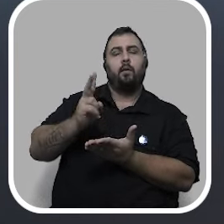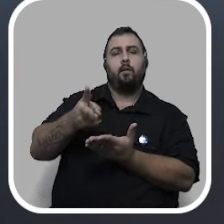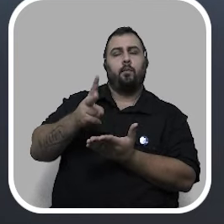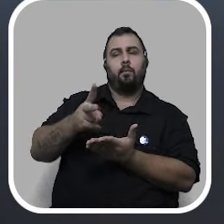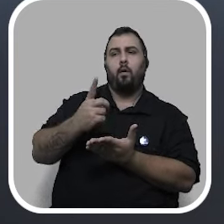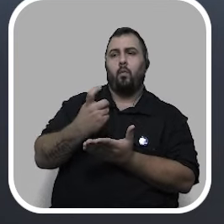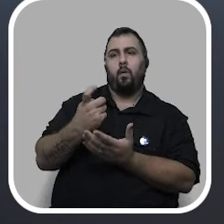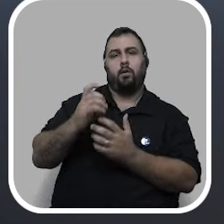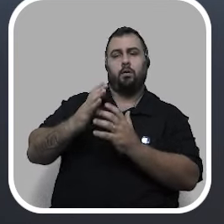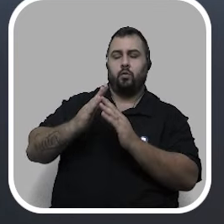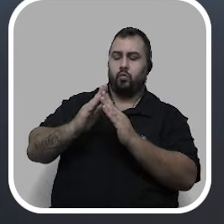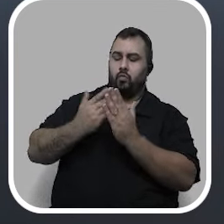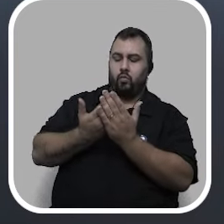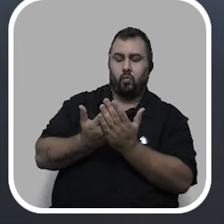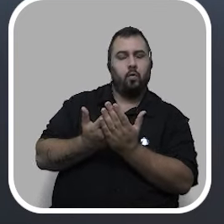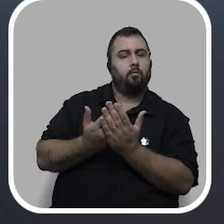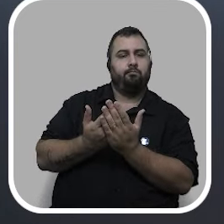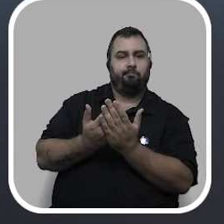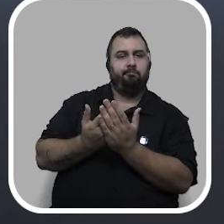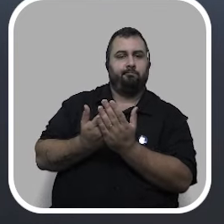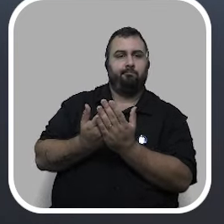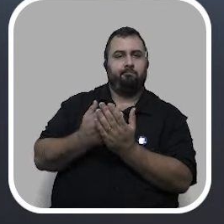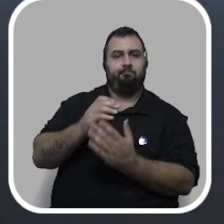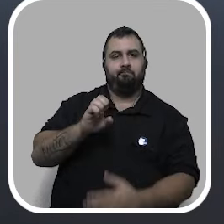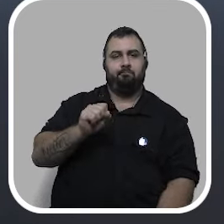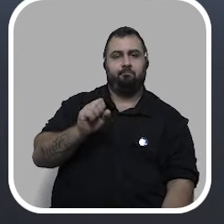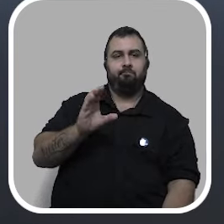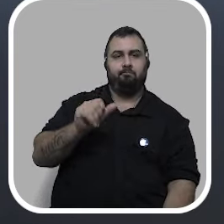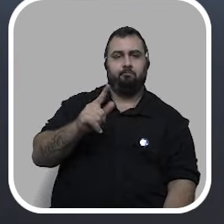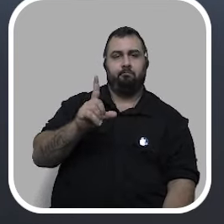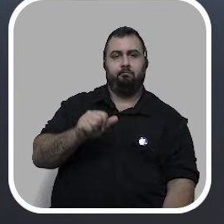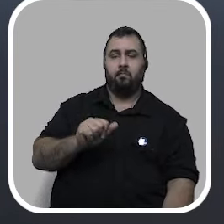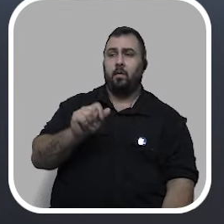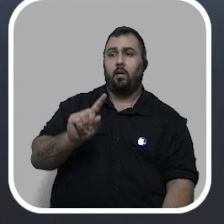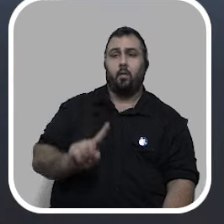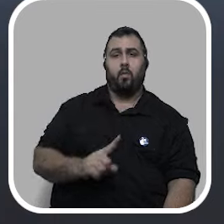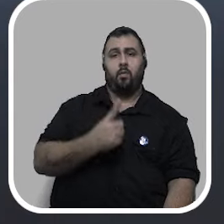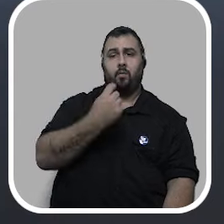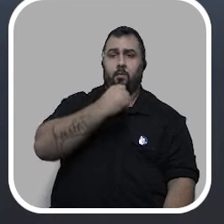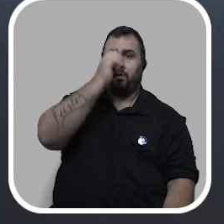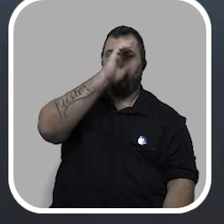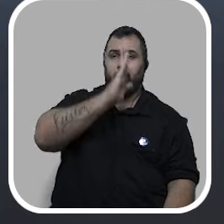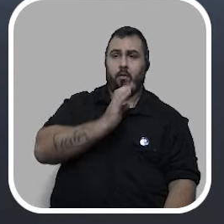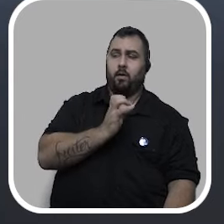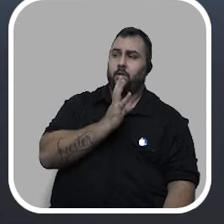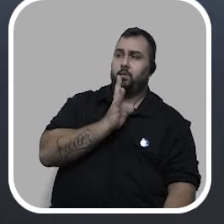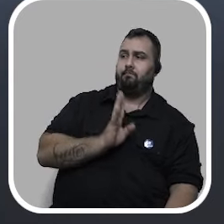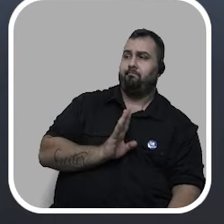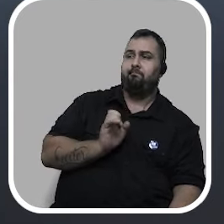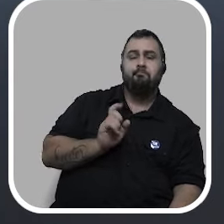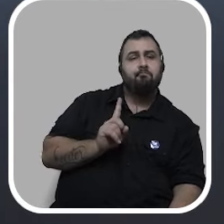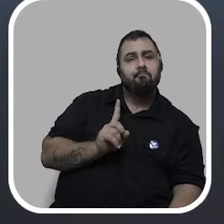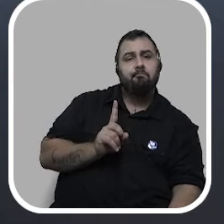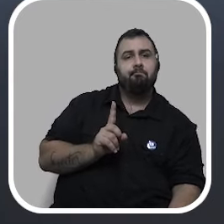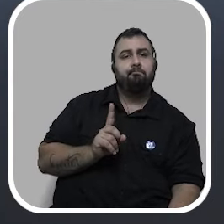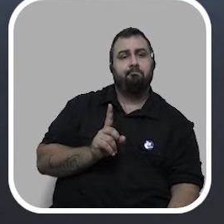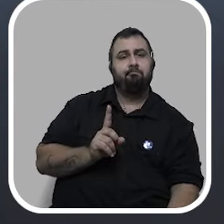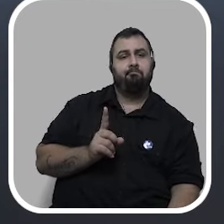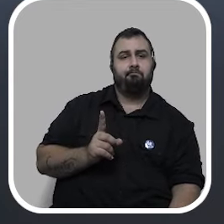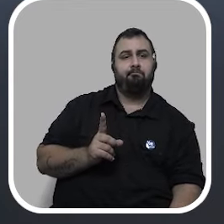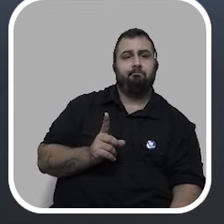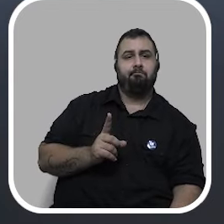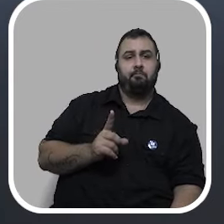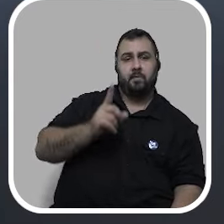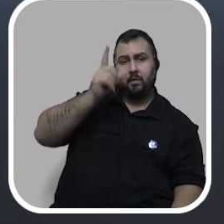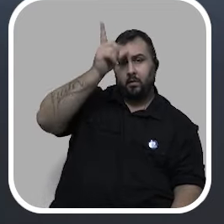pode pode explorar um Brasil que a gente ainda não conhece então os enredos que a gente vem